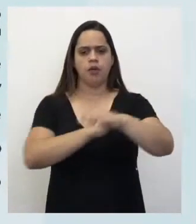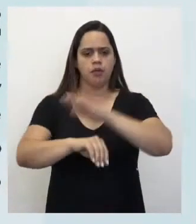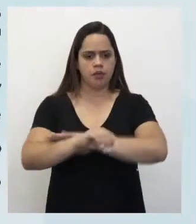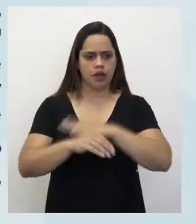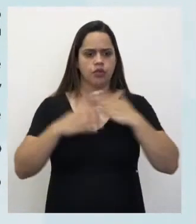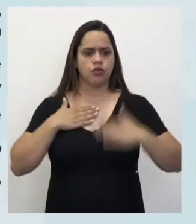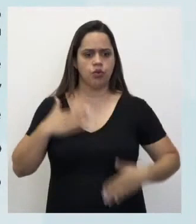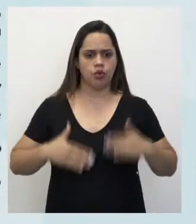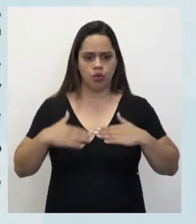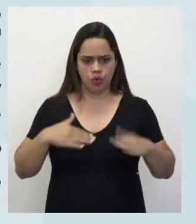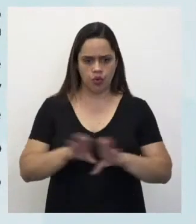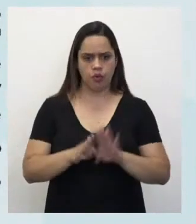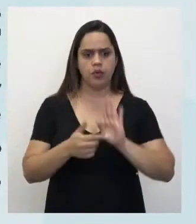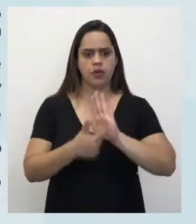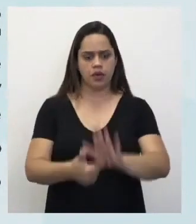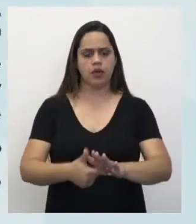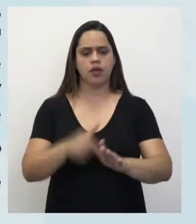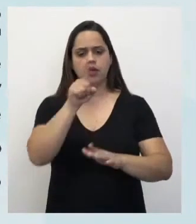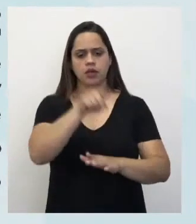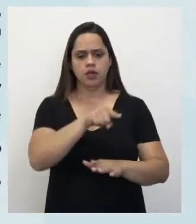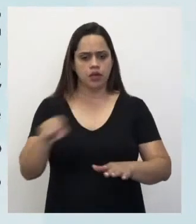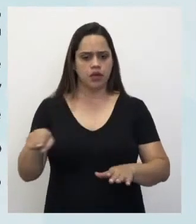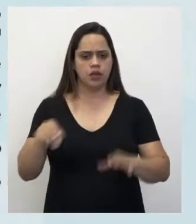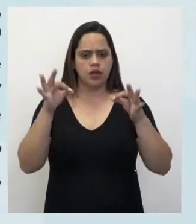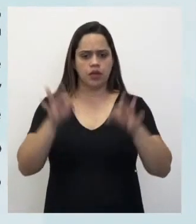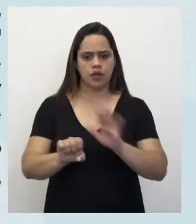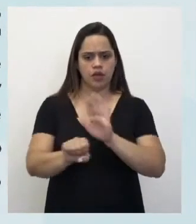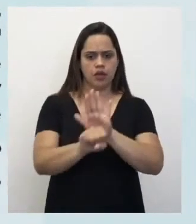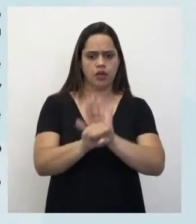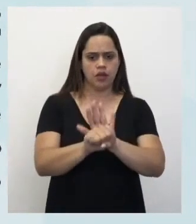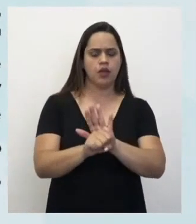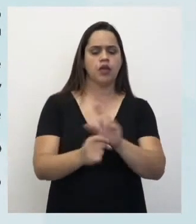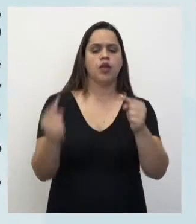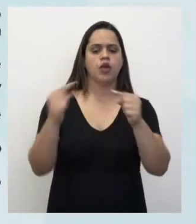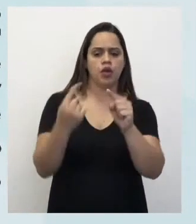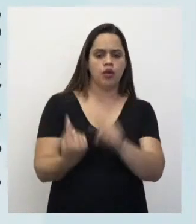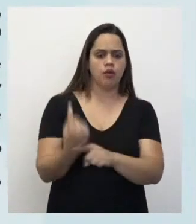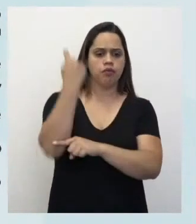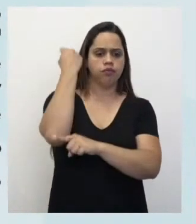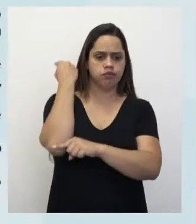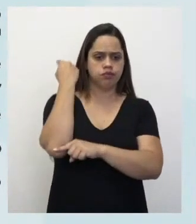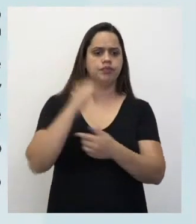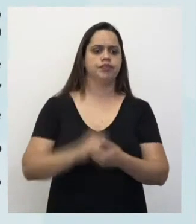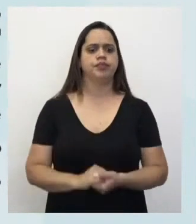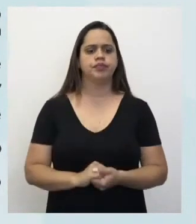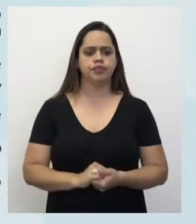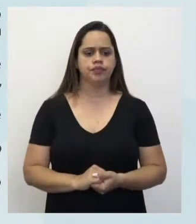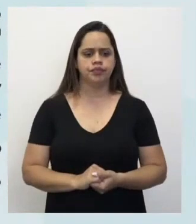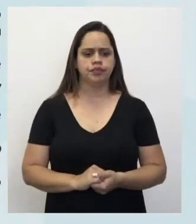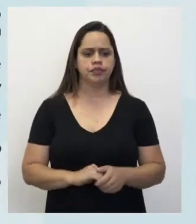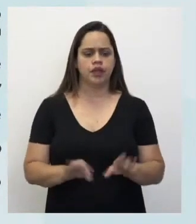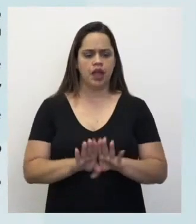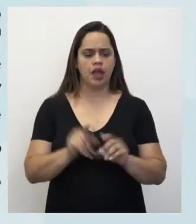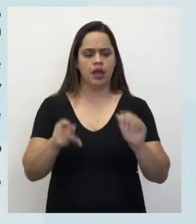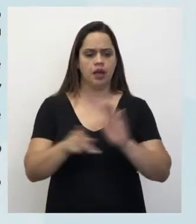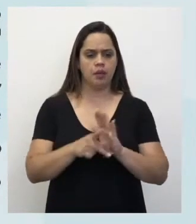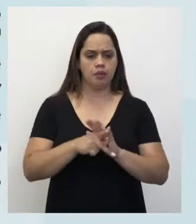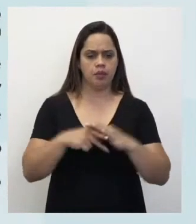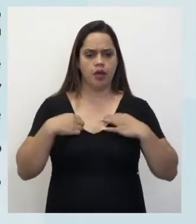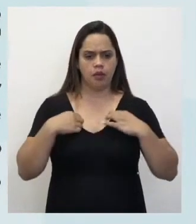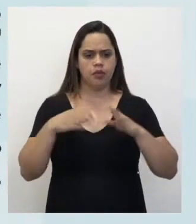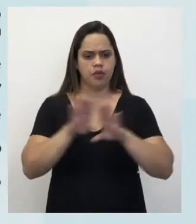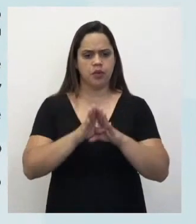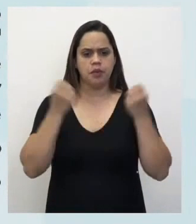retos, geralmente demonstrando simbologia ligada à ancestralidade oriental, indumentária pesada, sempre em tons escuros